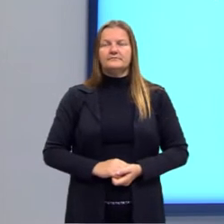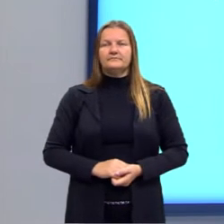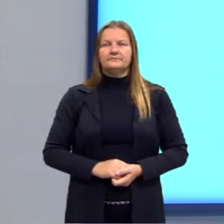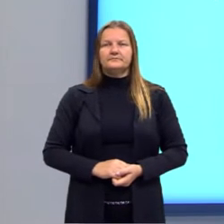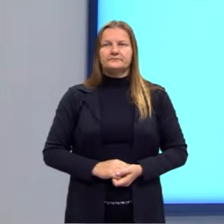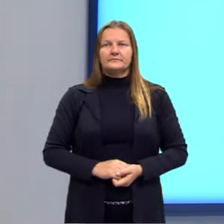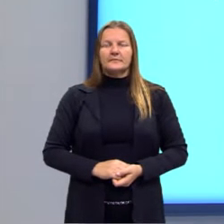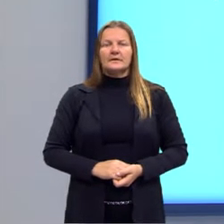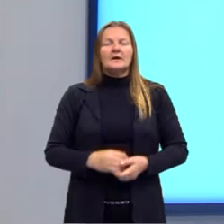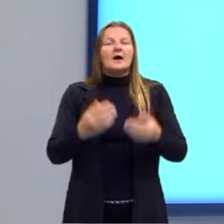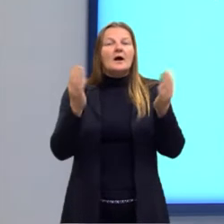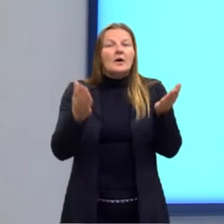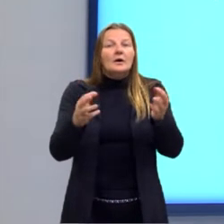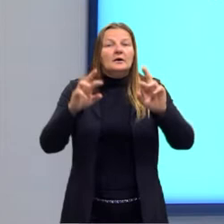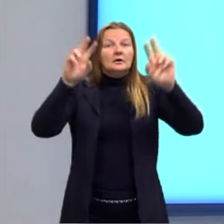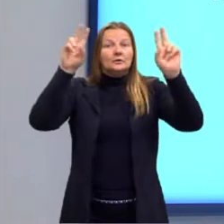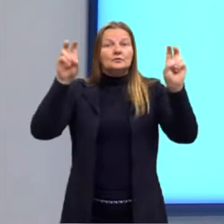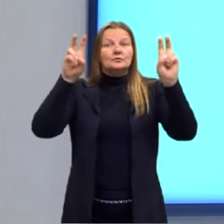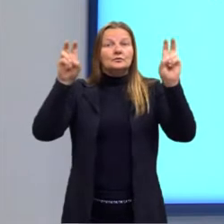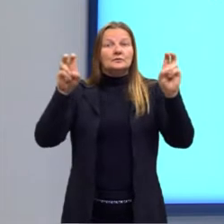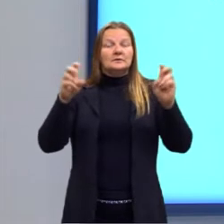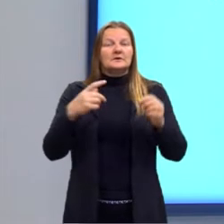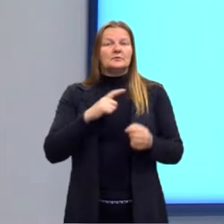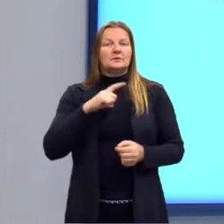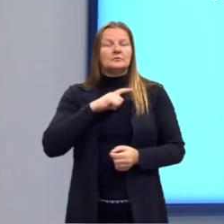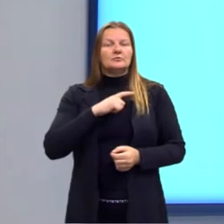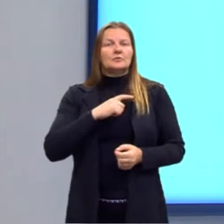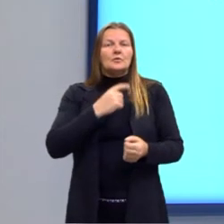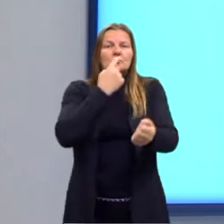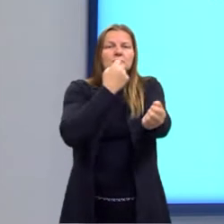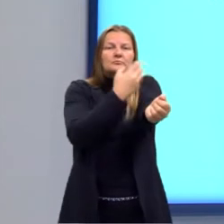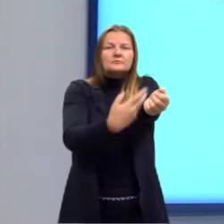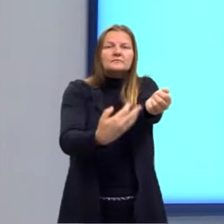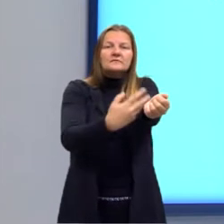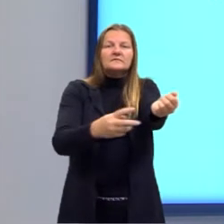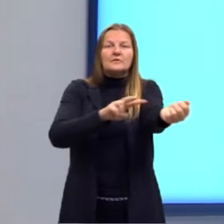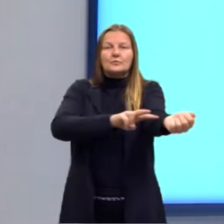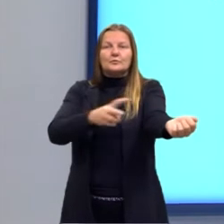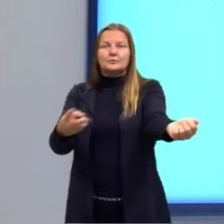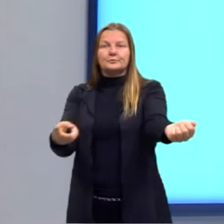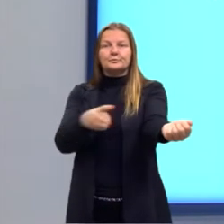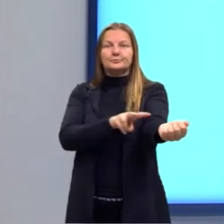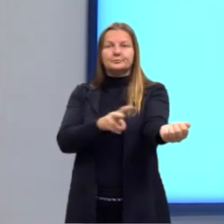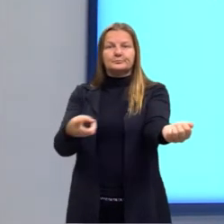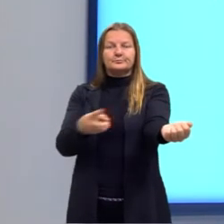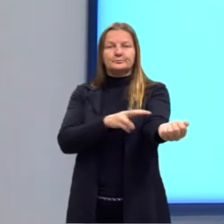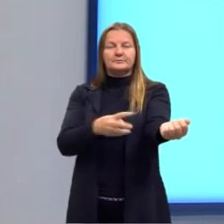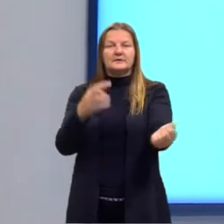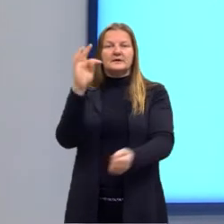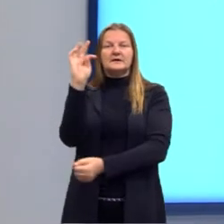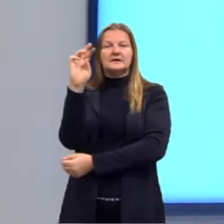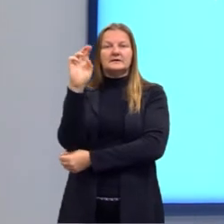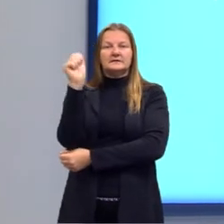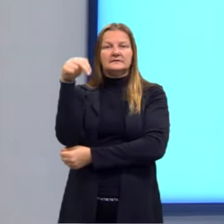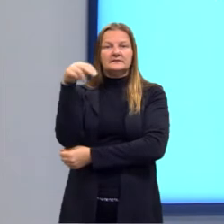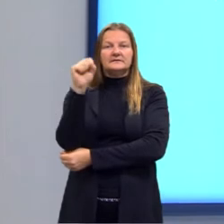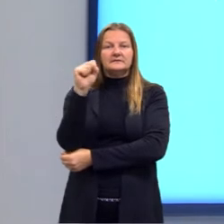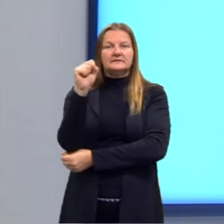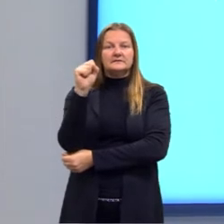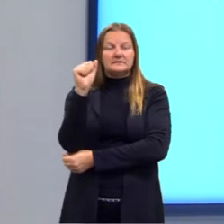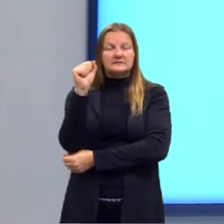agora Chegamos no ponto da transfusão de sangue referente então ao sistema ABO